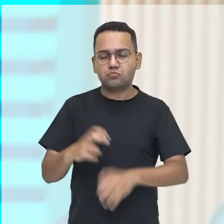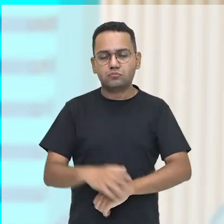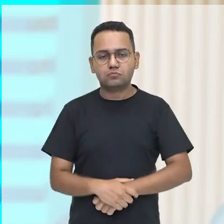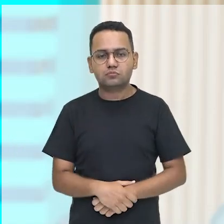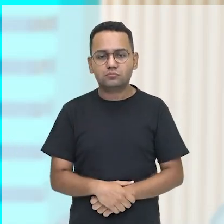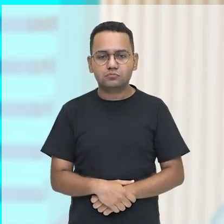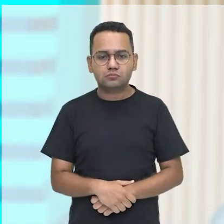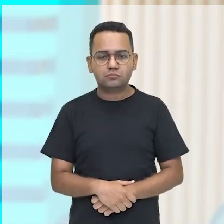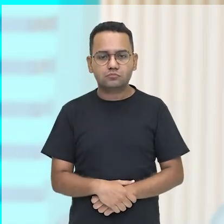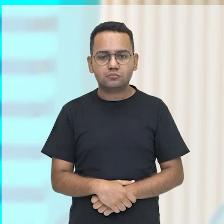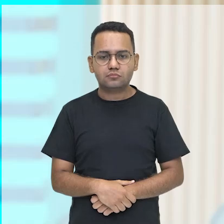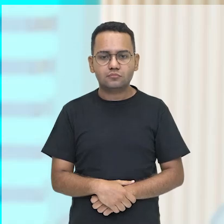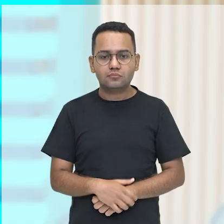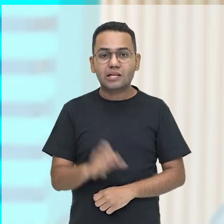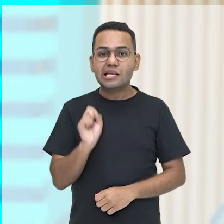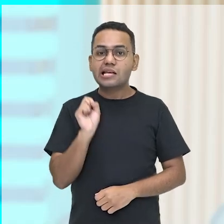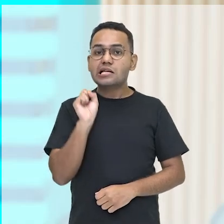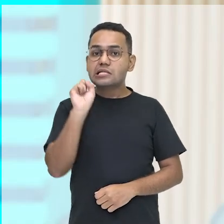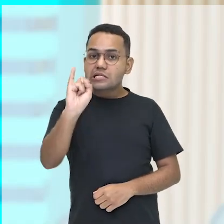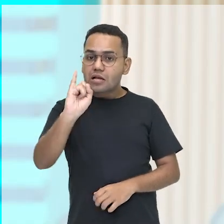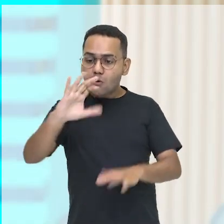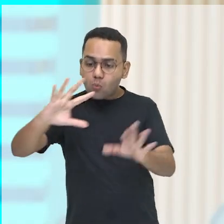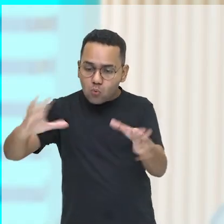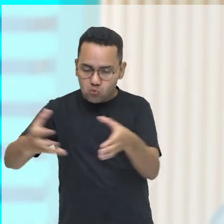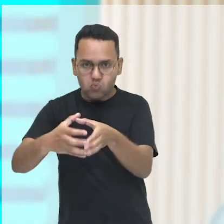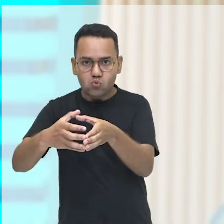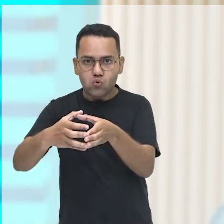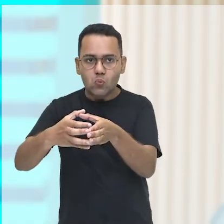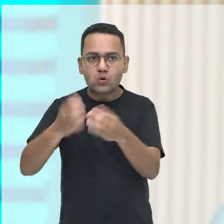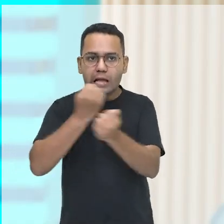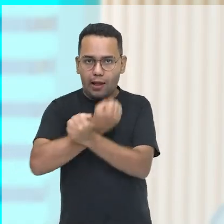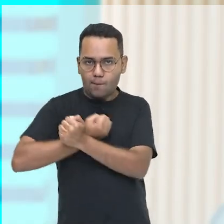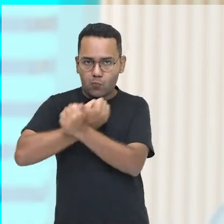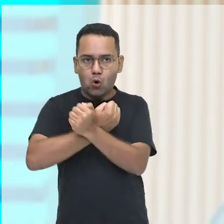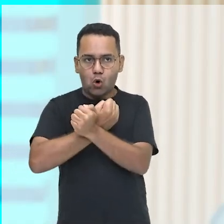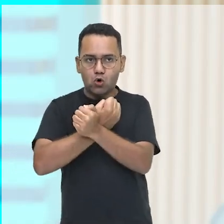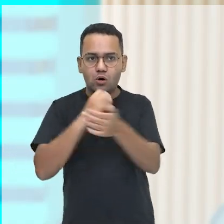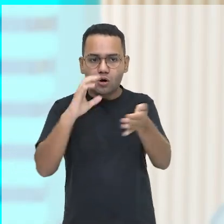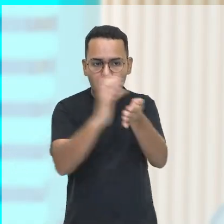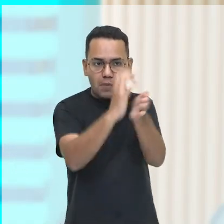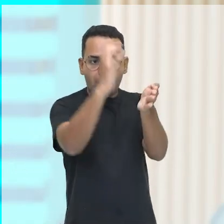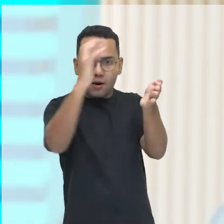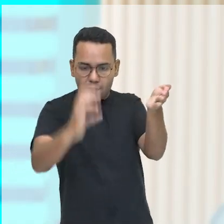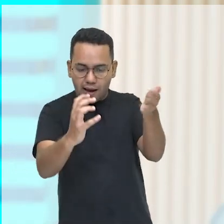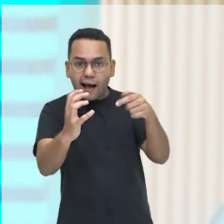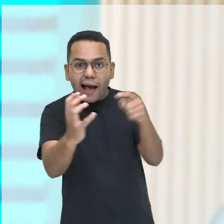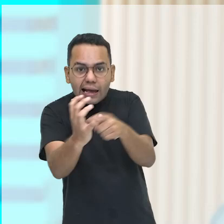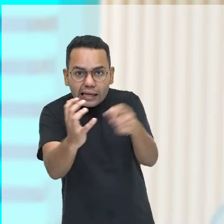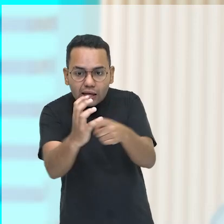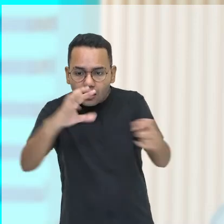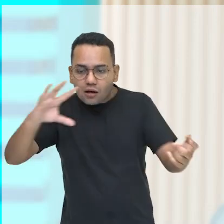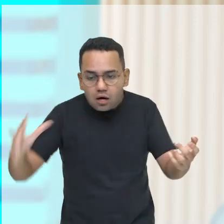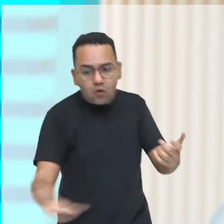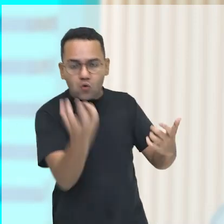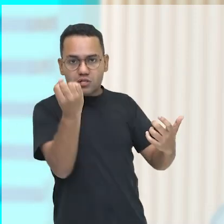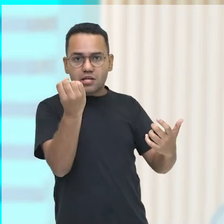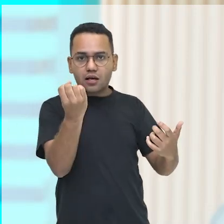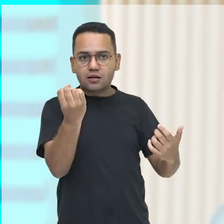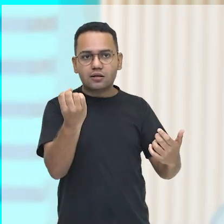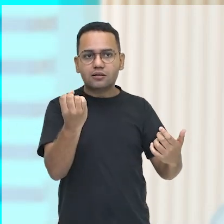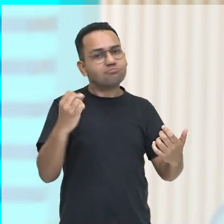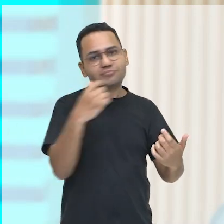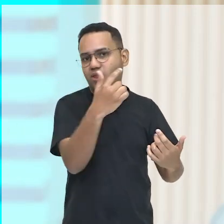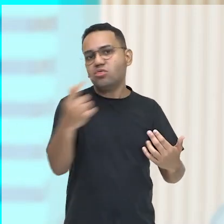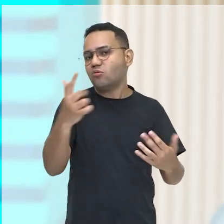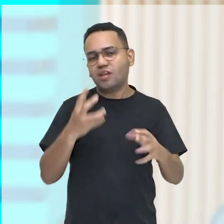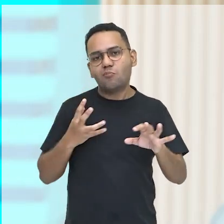atacando. Mas se a equipe que está defendendo consegue segurar a bola antes, então aí o ponto não é